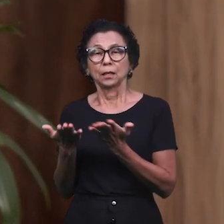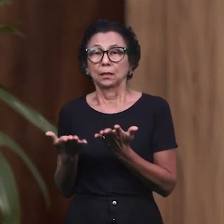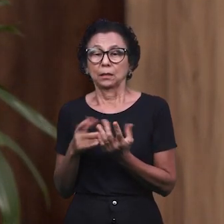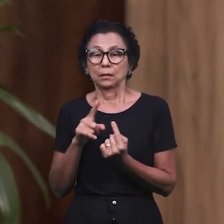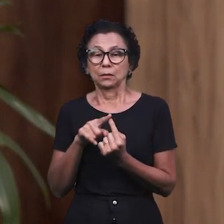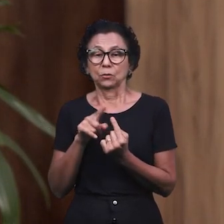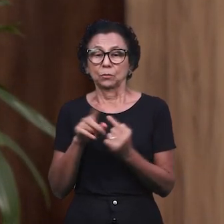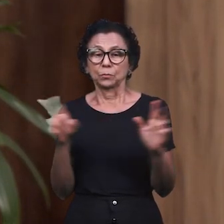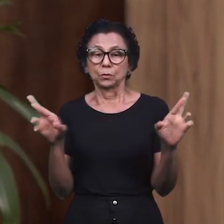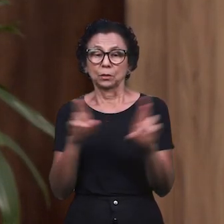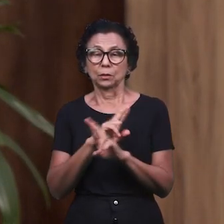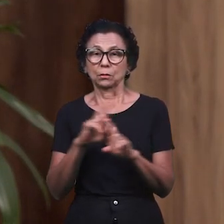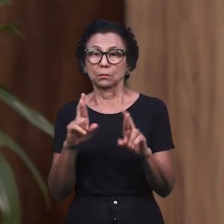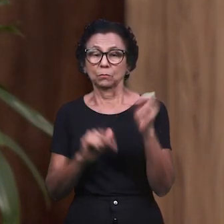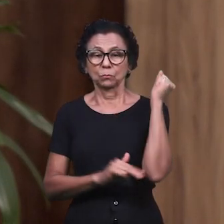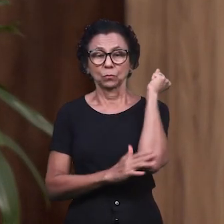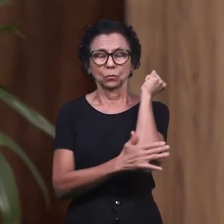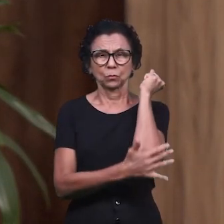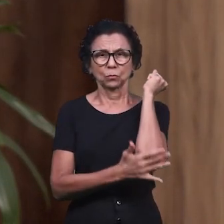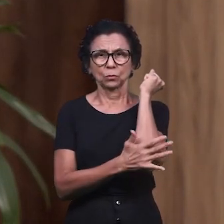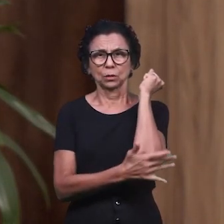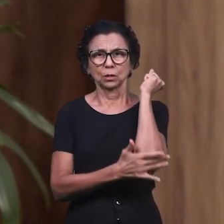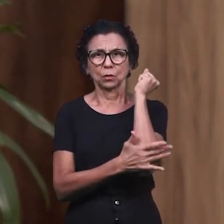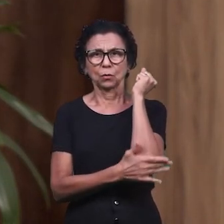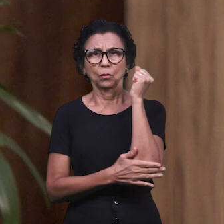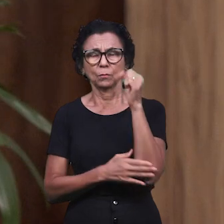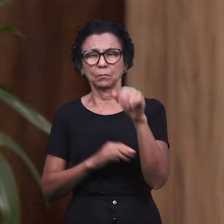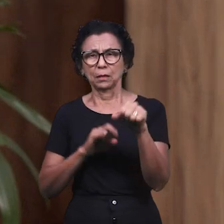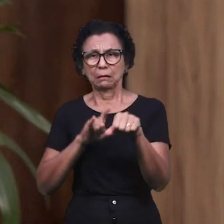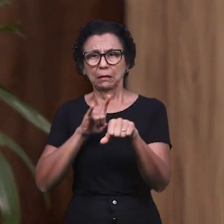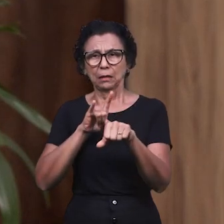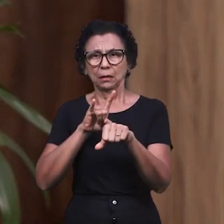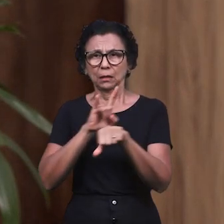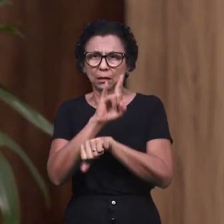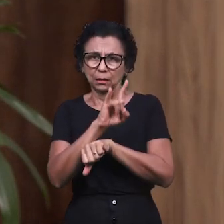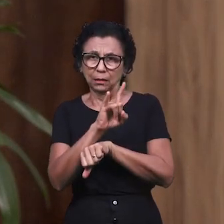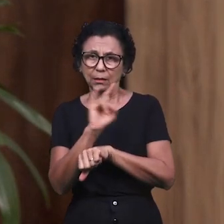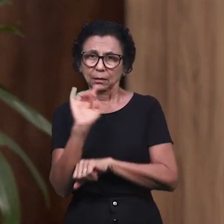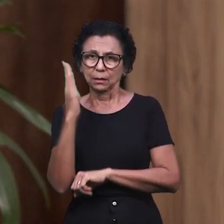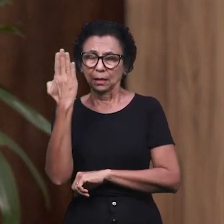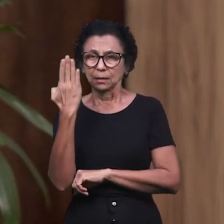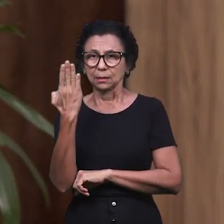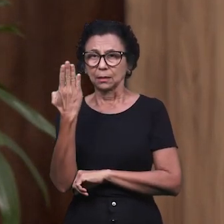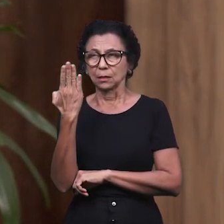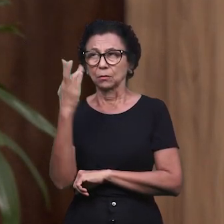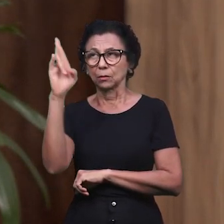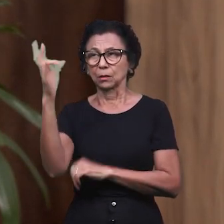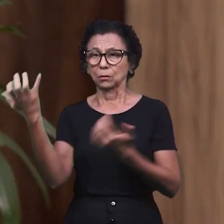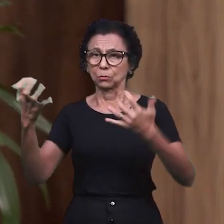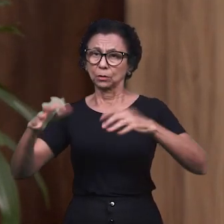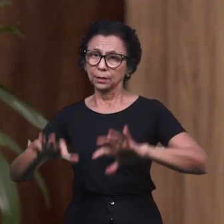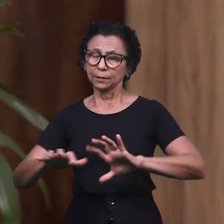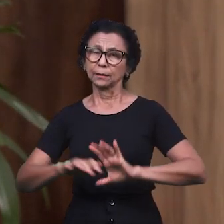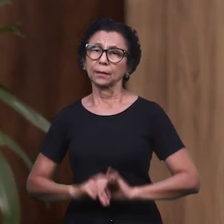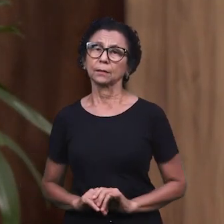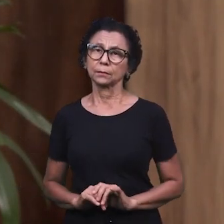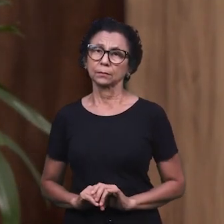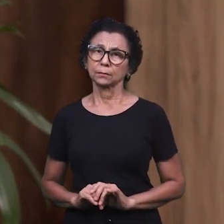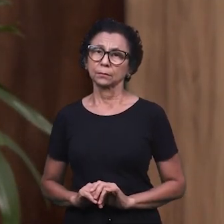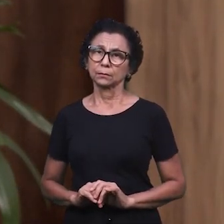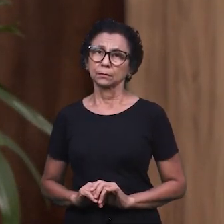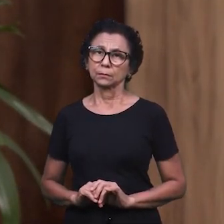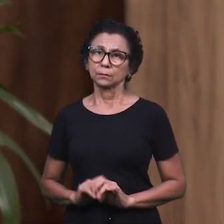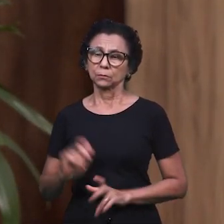relacionamento, tanto o ciúme quanto a traição, não eram coisas que o Senhor queria no meio do povo. Então, o Senhor